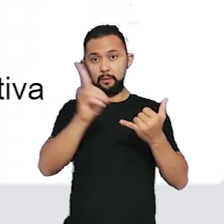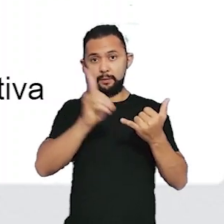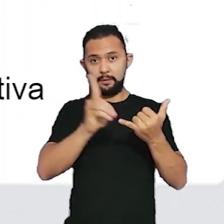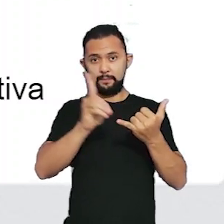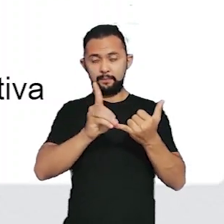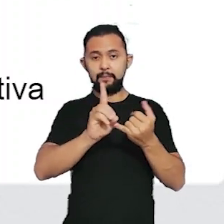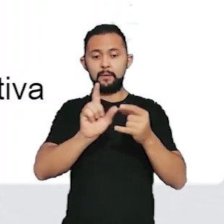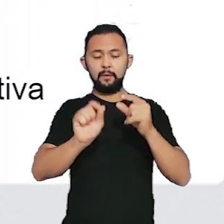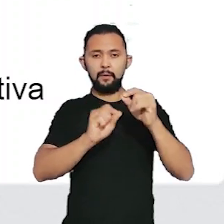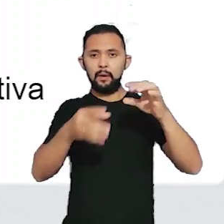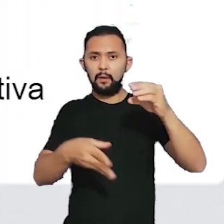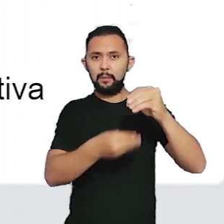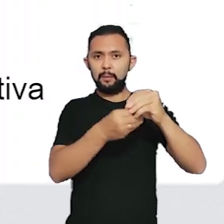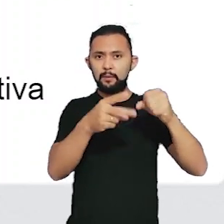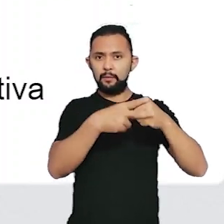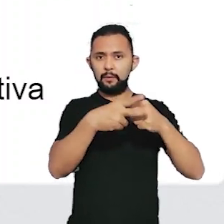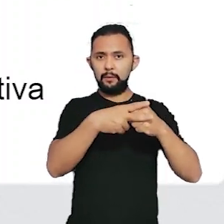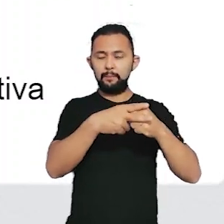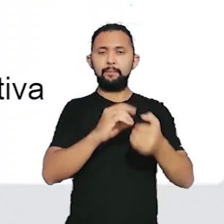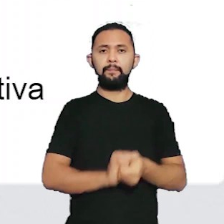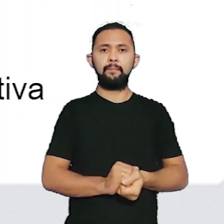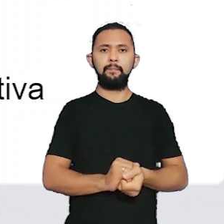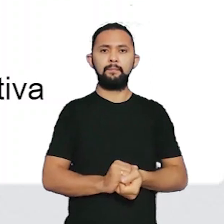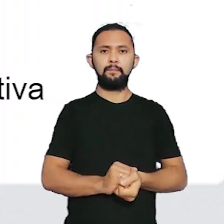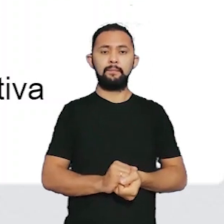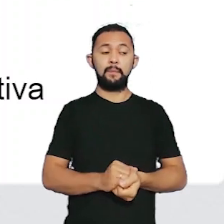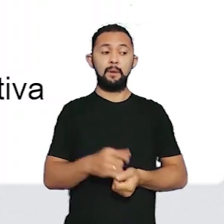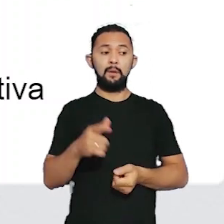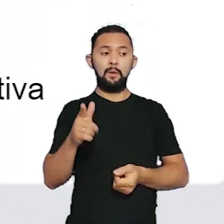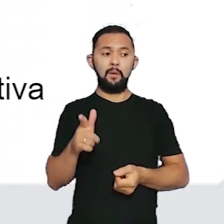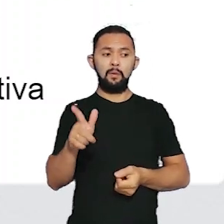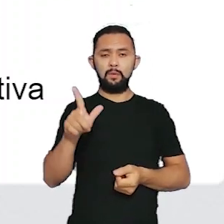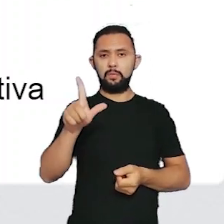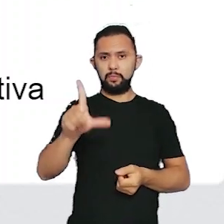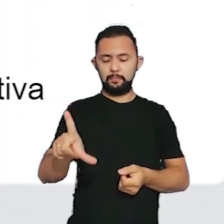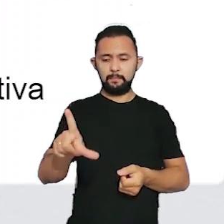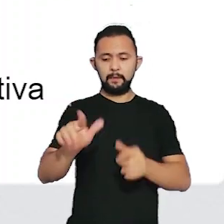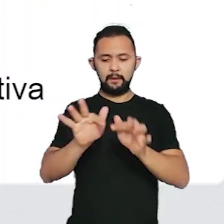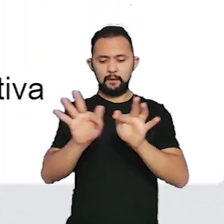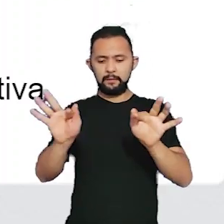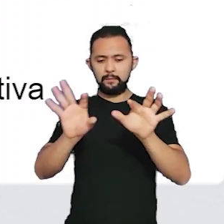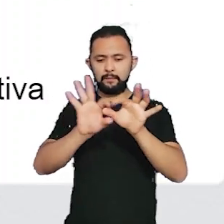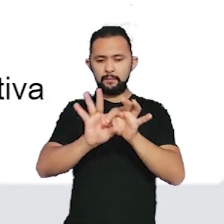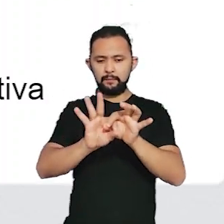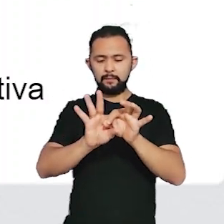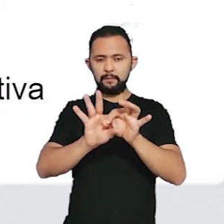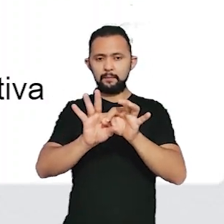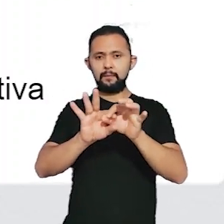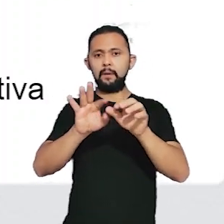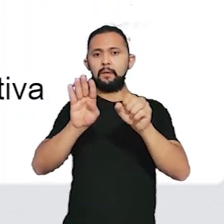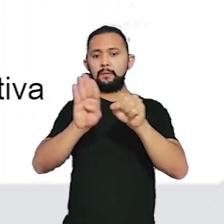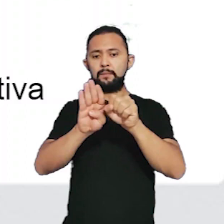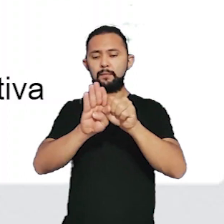o complemento do verbo transitivo direto, tá? Então, ali é a subordinada substantiva objetiva